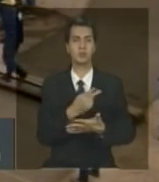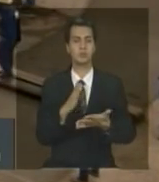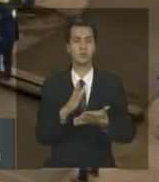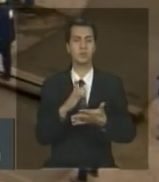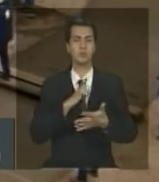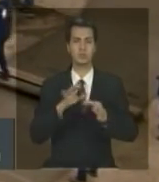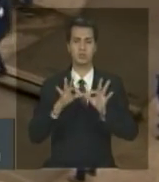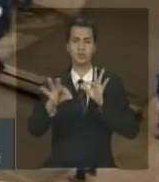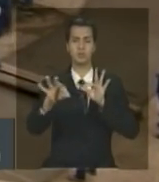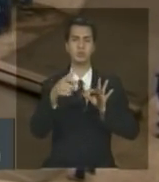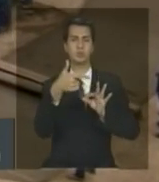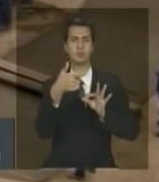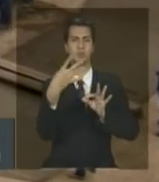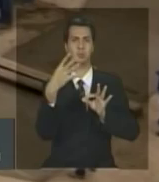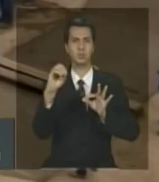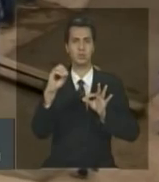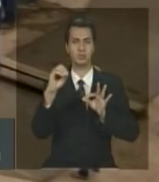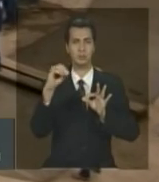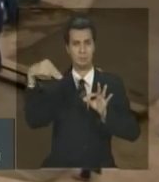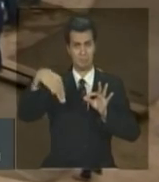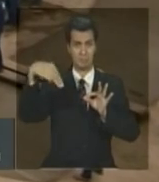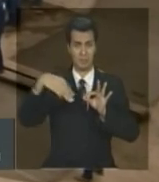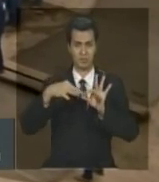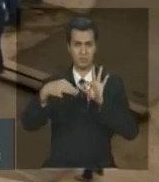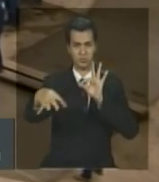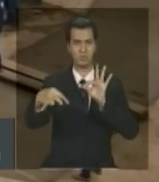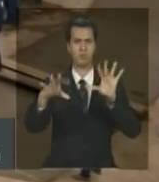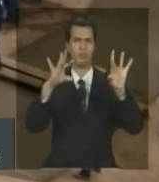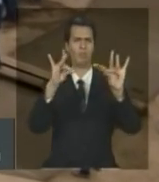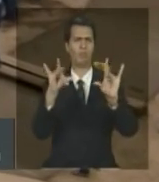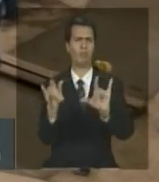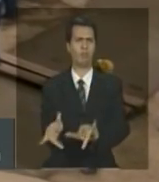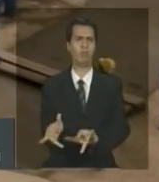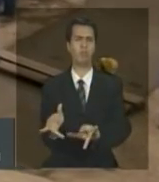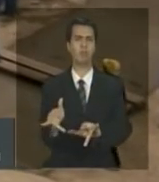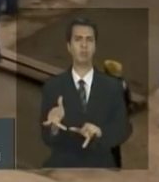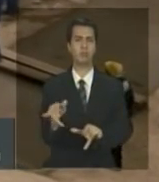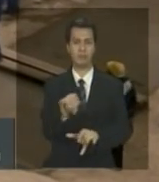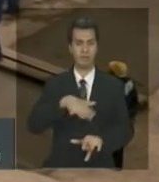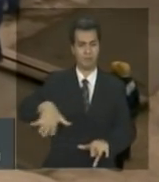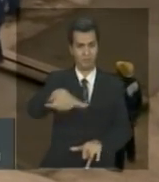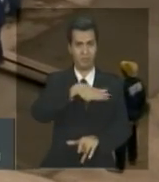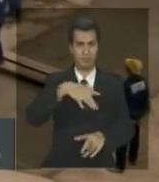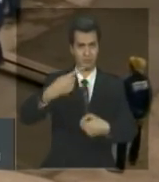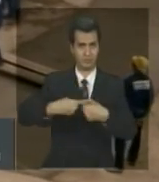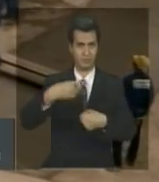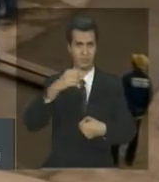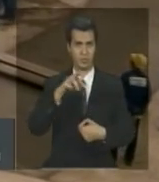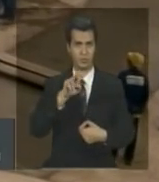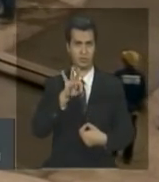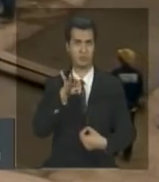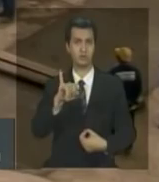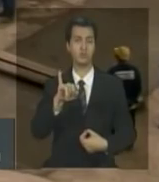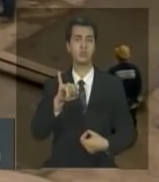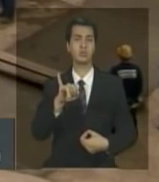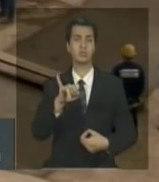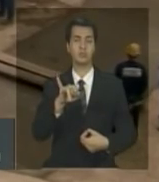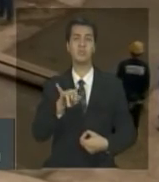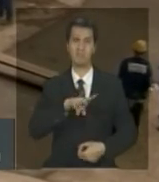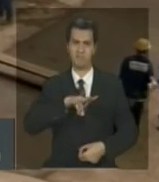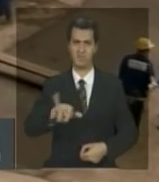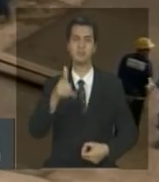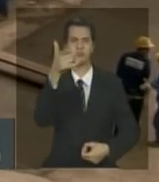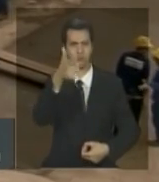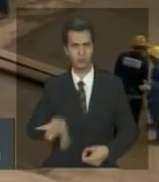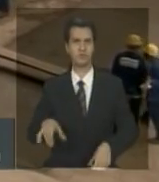em 240 metros do canal nessa região de Mauriti, no Ceará, que vão